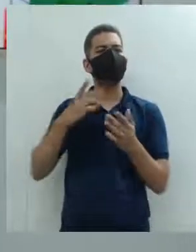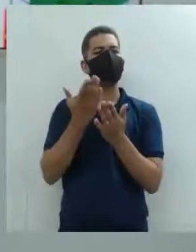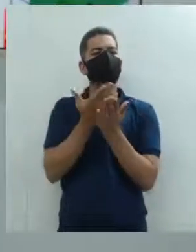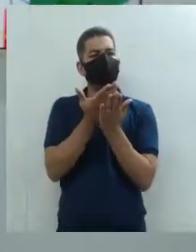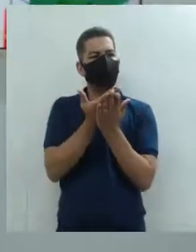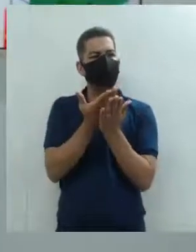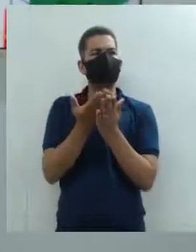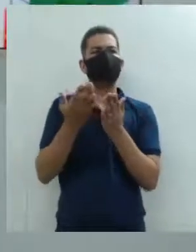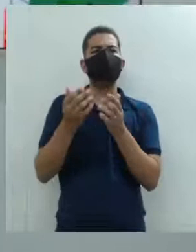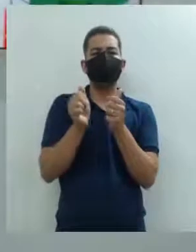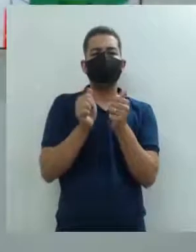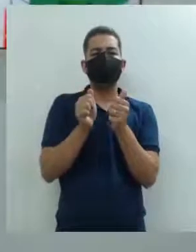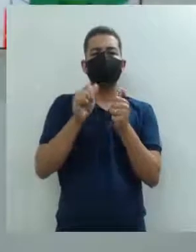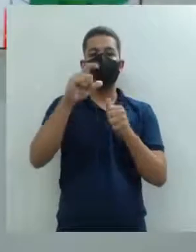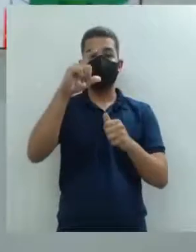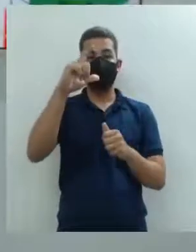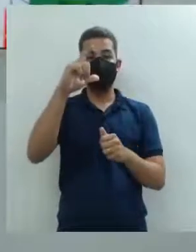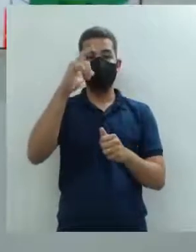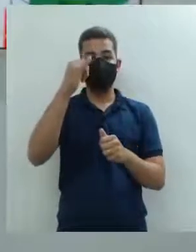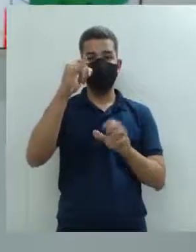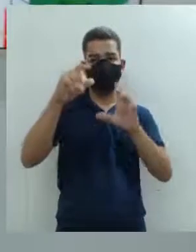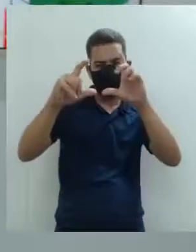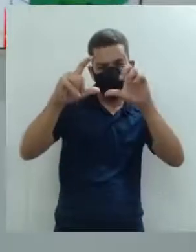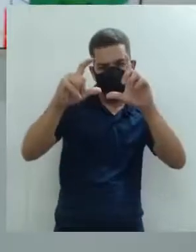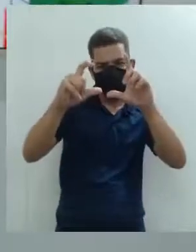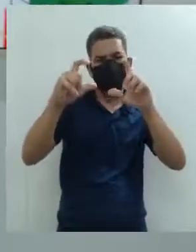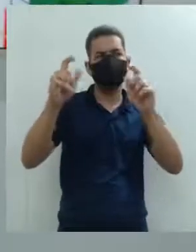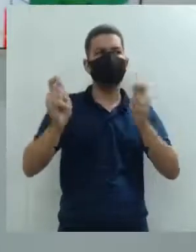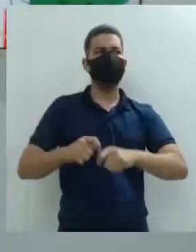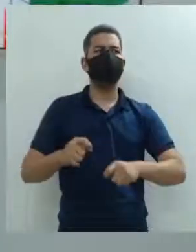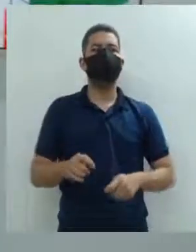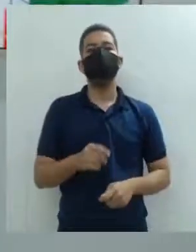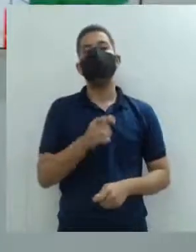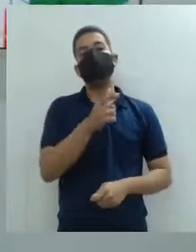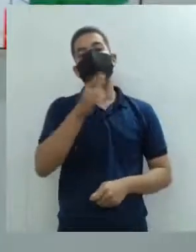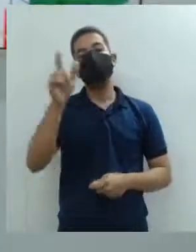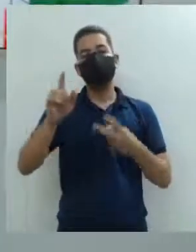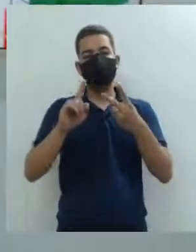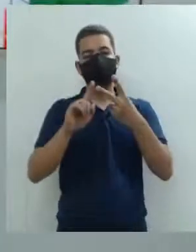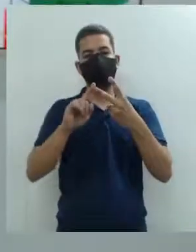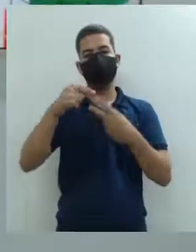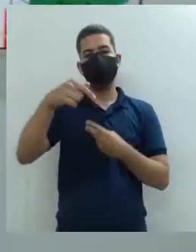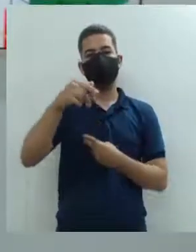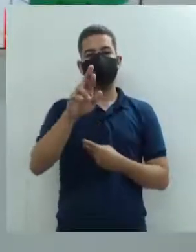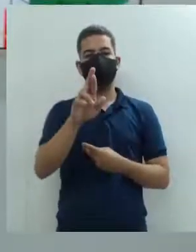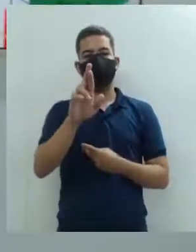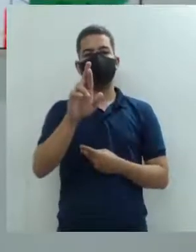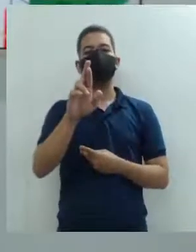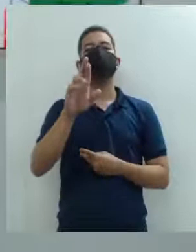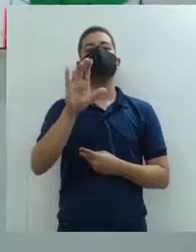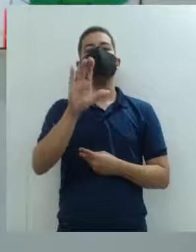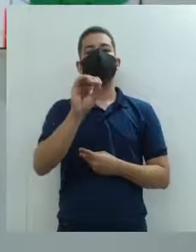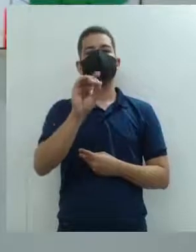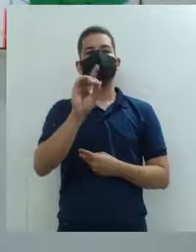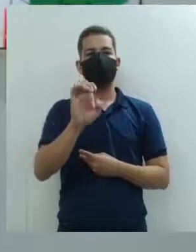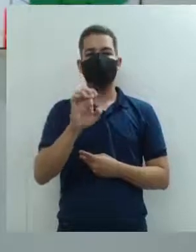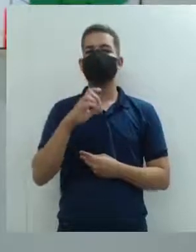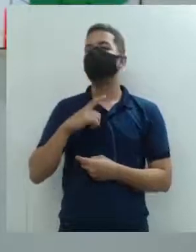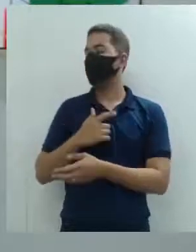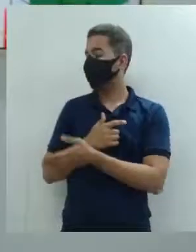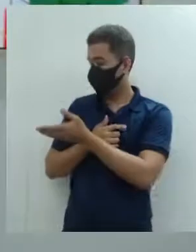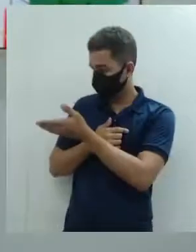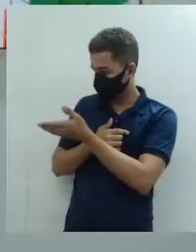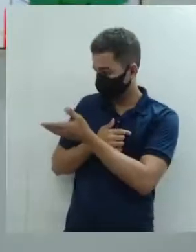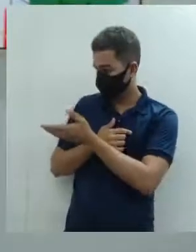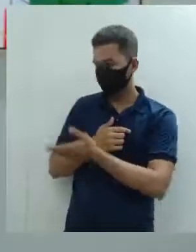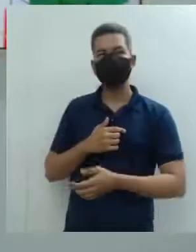pode aproximar aí a câmera do seu celular e ter acesso. Outra maneira também de acompanhar é pelo podcast, né? Você também pode estar acessando